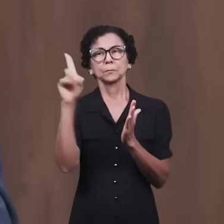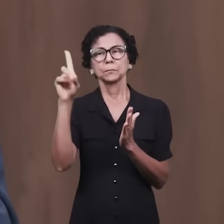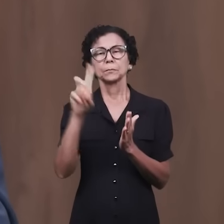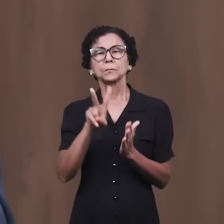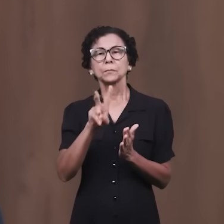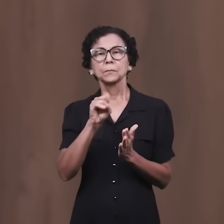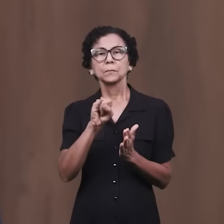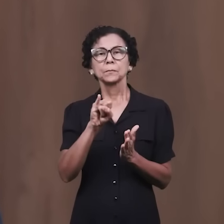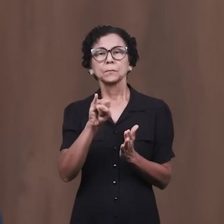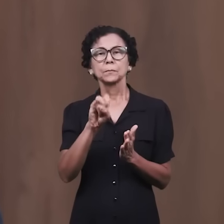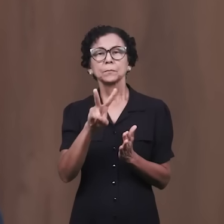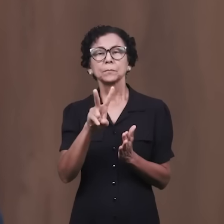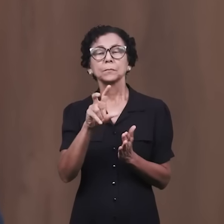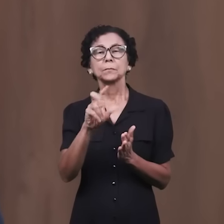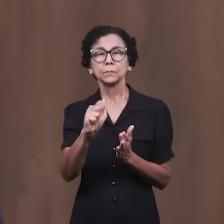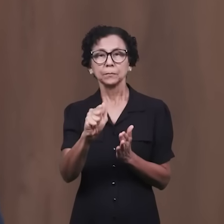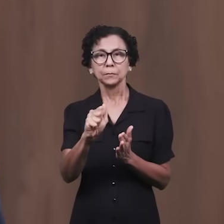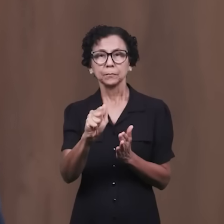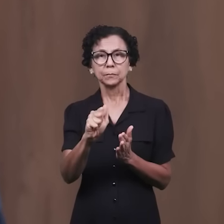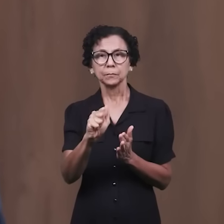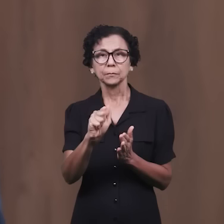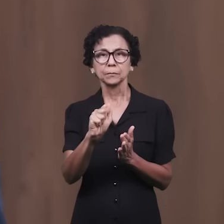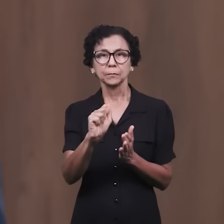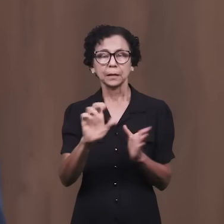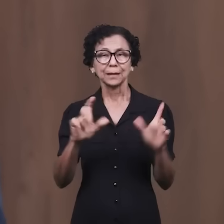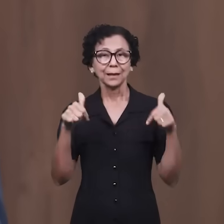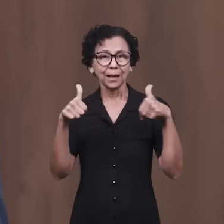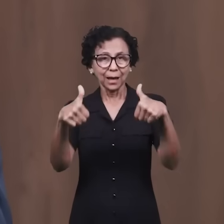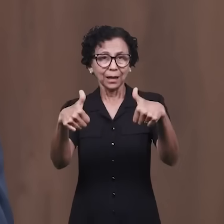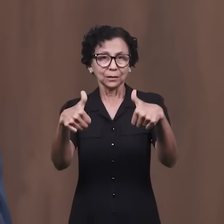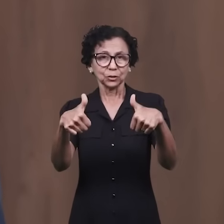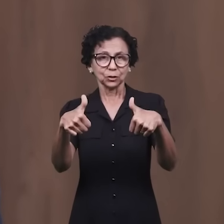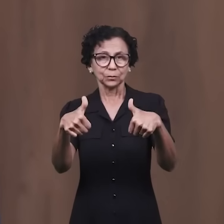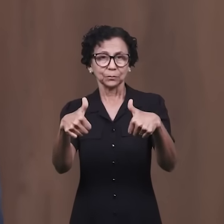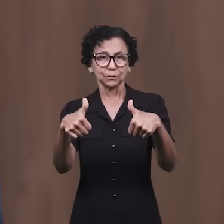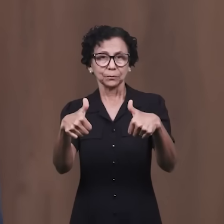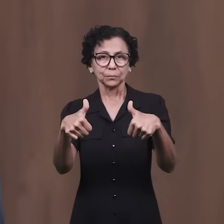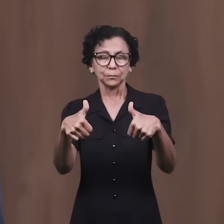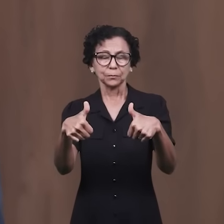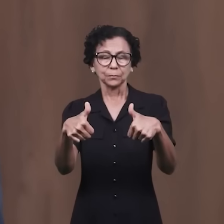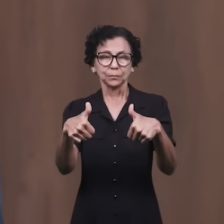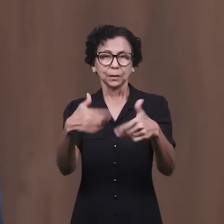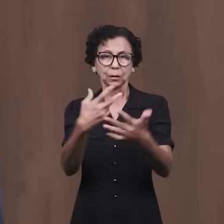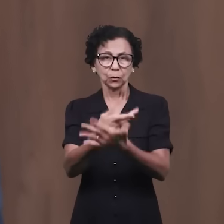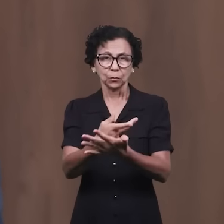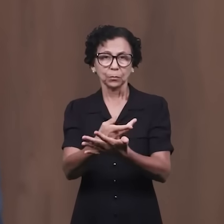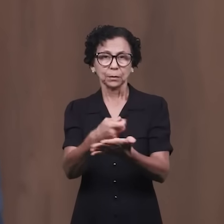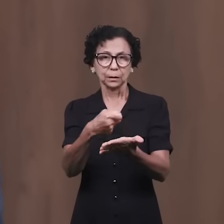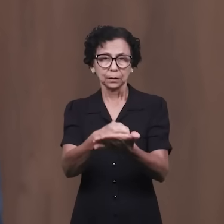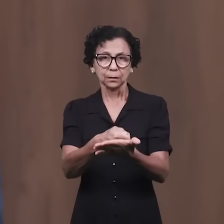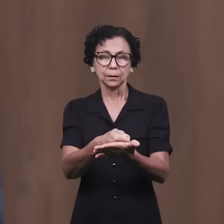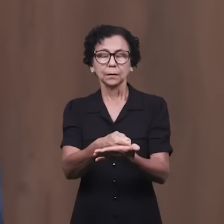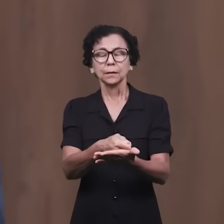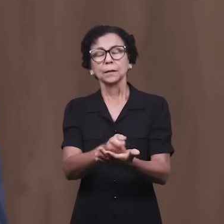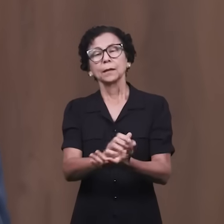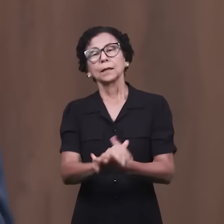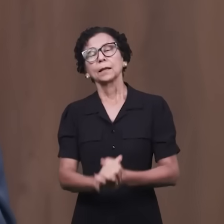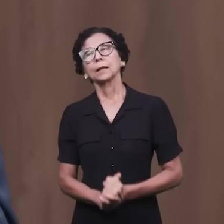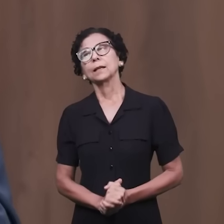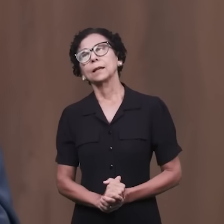Eu já disse isso outras vezes. Por exemplo, eficaz, quer dizer,